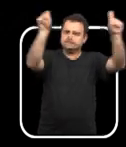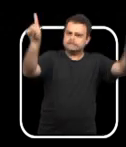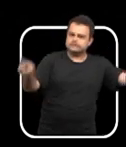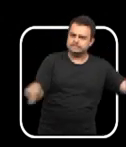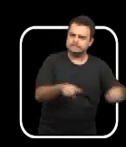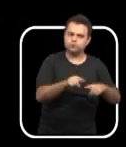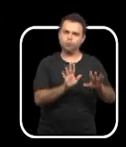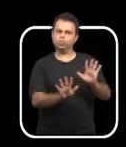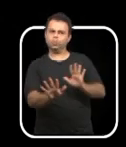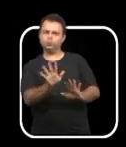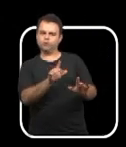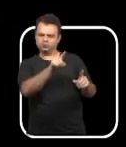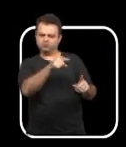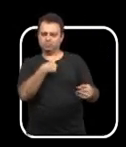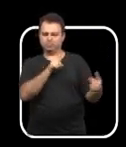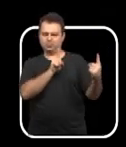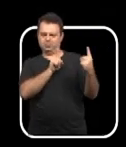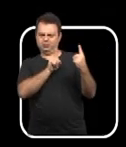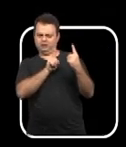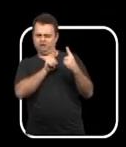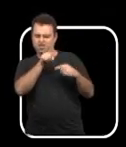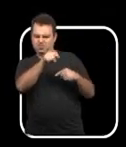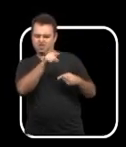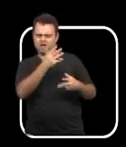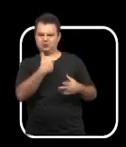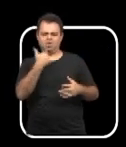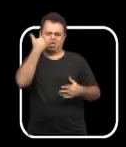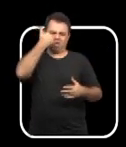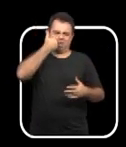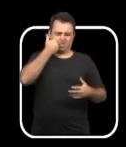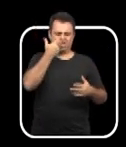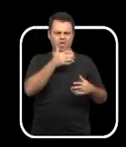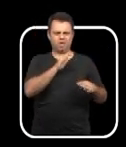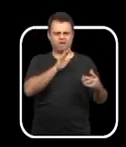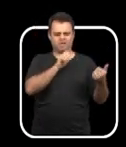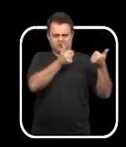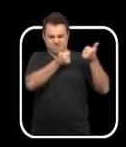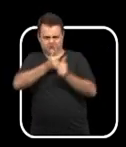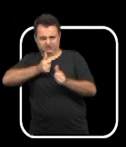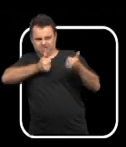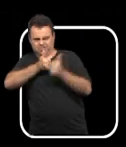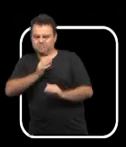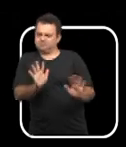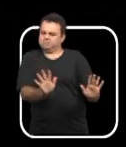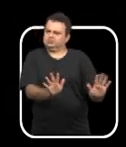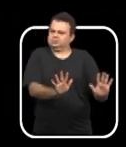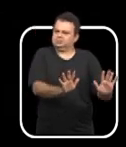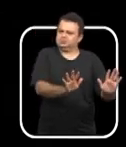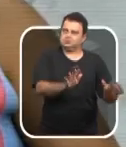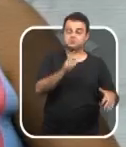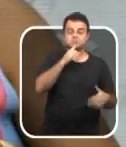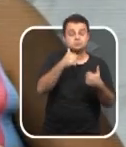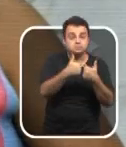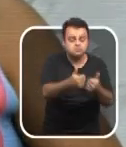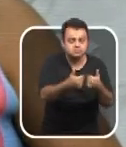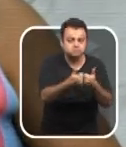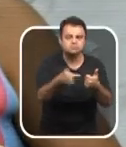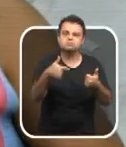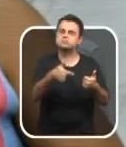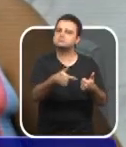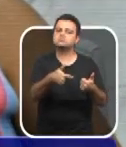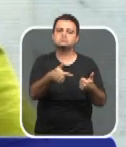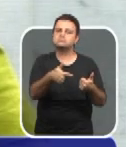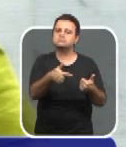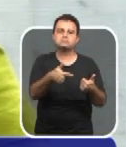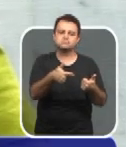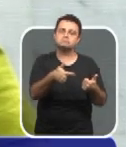possíveis abusadores, de que todo mundo está de olho e que isso não pode acontecer. A pessoa, ela está usando transporte público, que é público, mas o